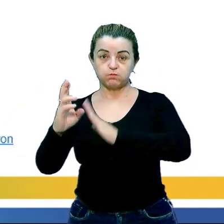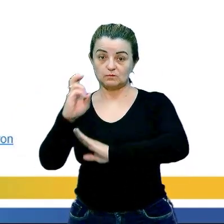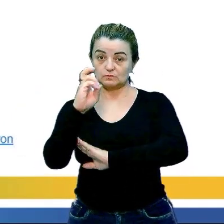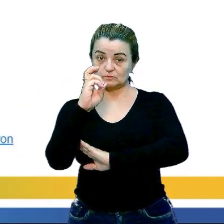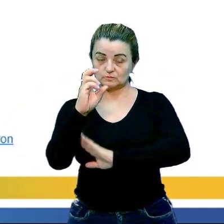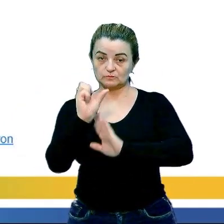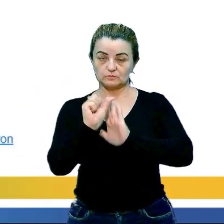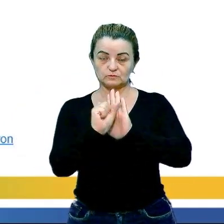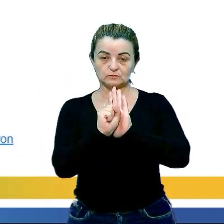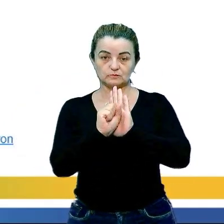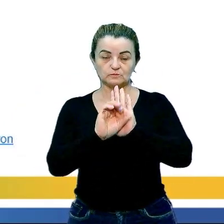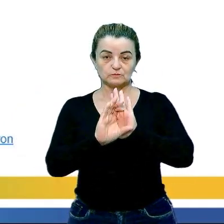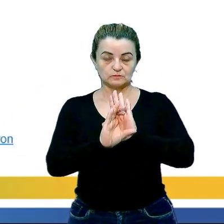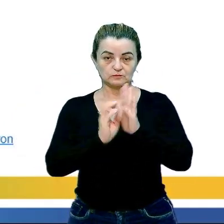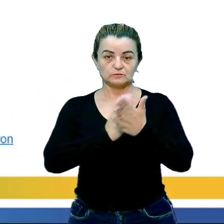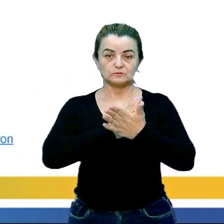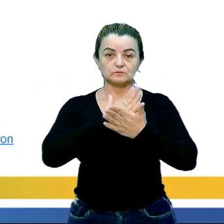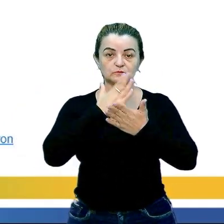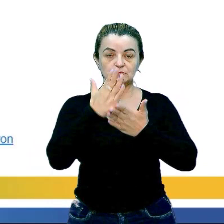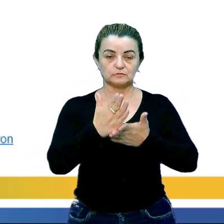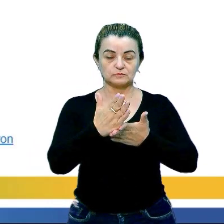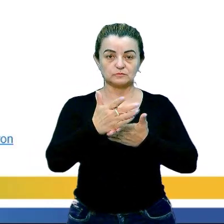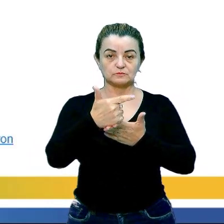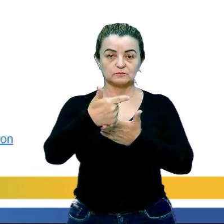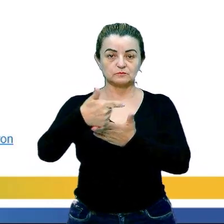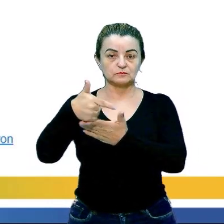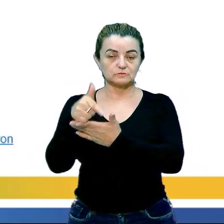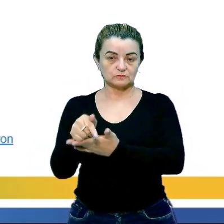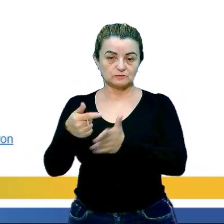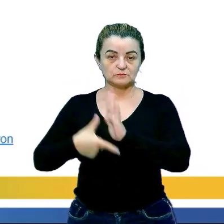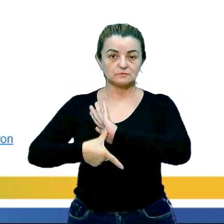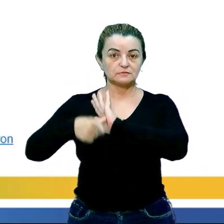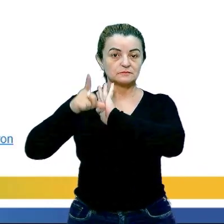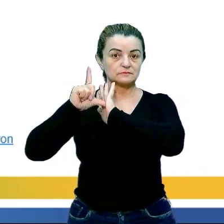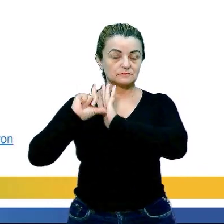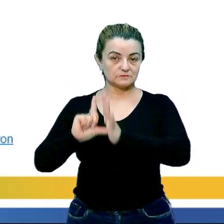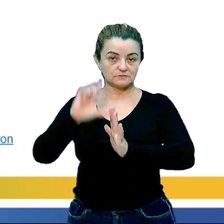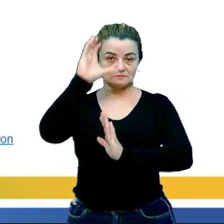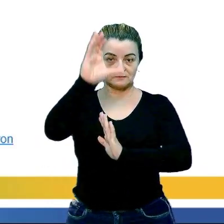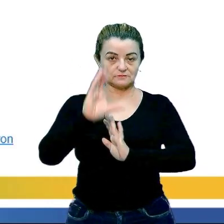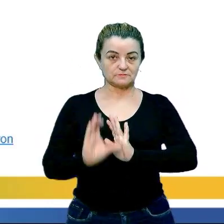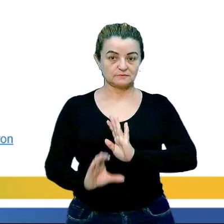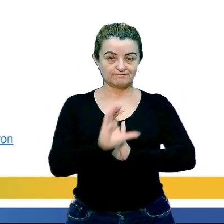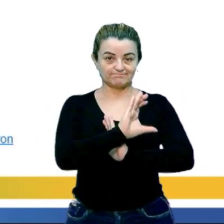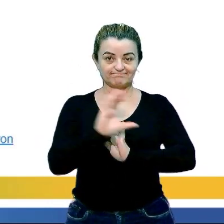séculos. Ele começou em 27 a.C., né, e terminou em